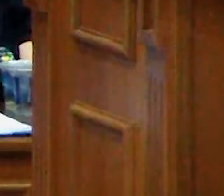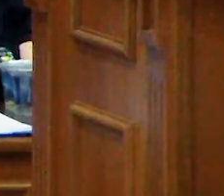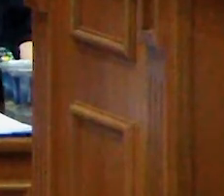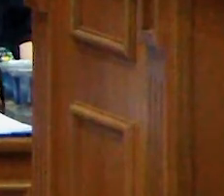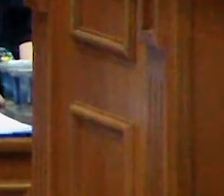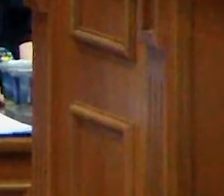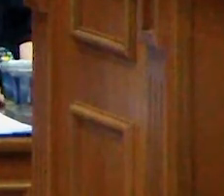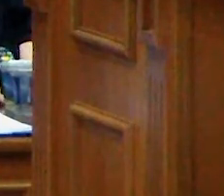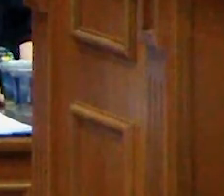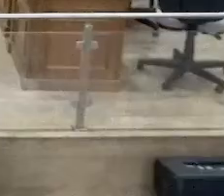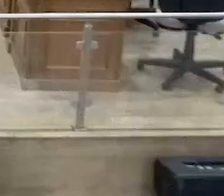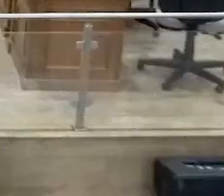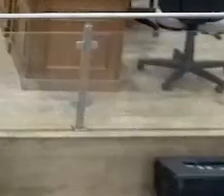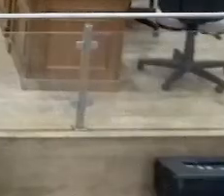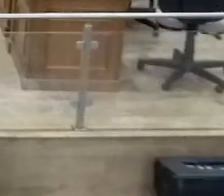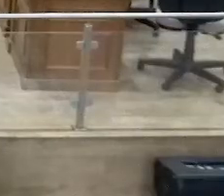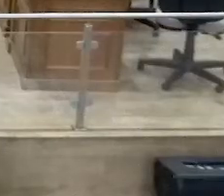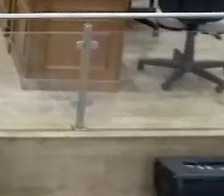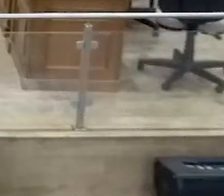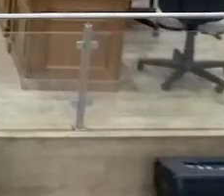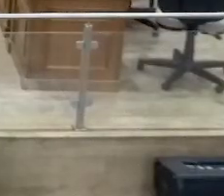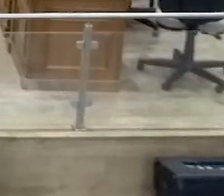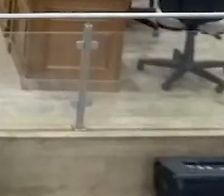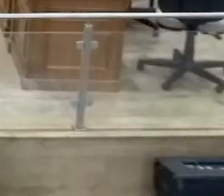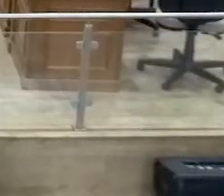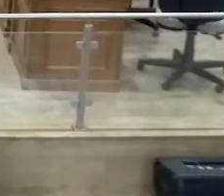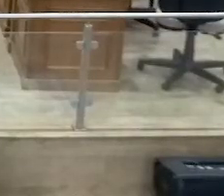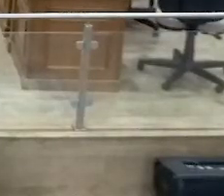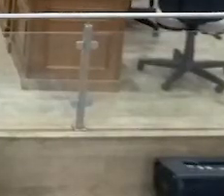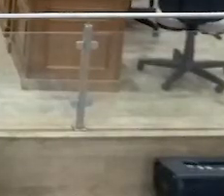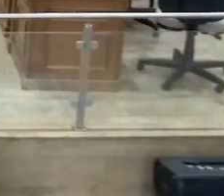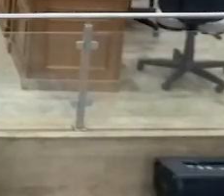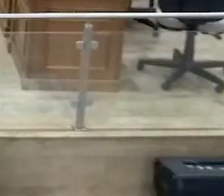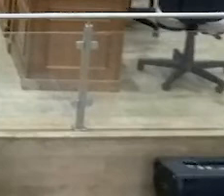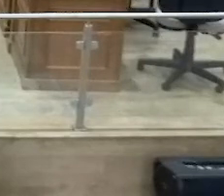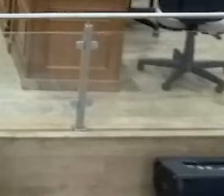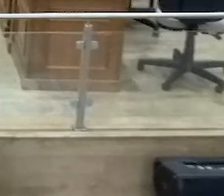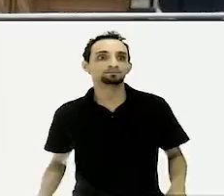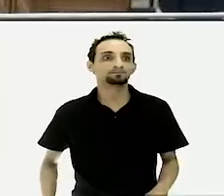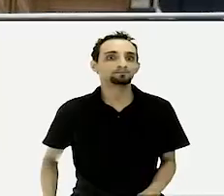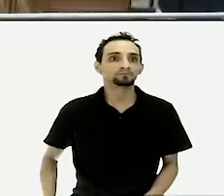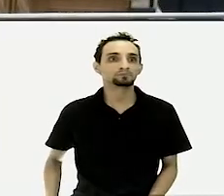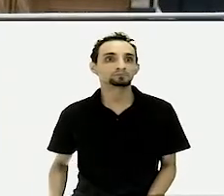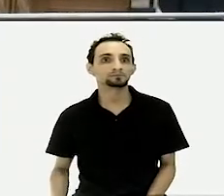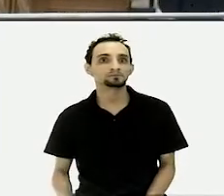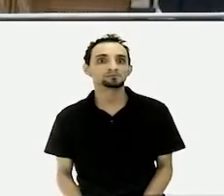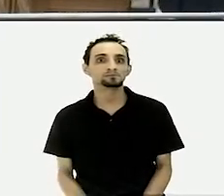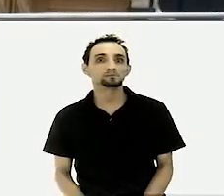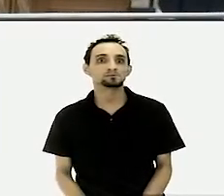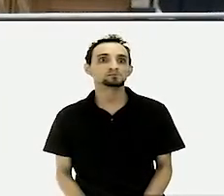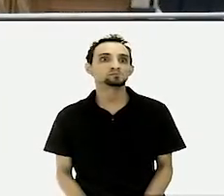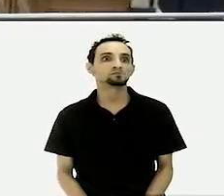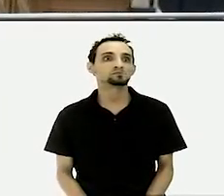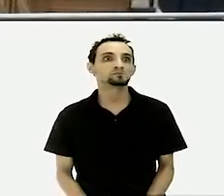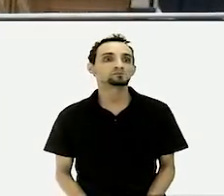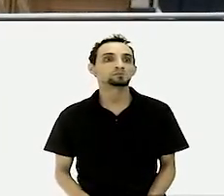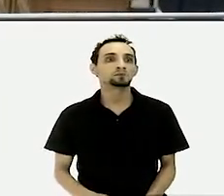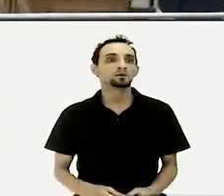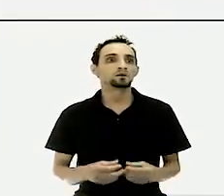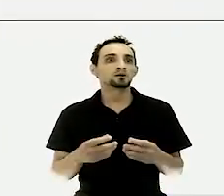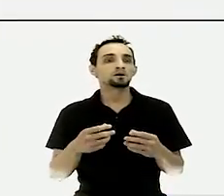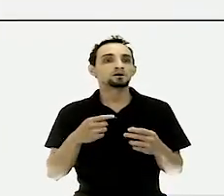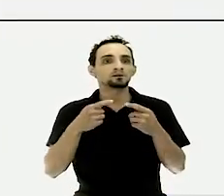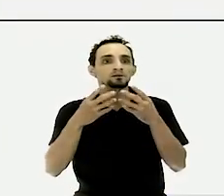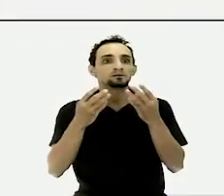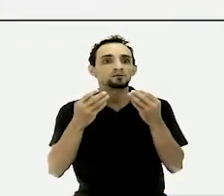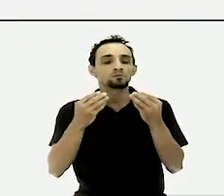entrar... Para comprovar que você estava internado, que você estava com algum problema de ordem de saúde e não pôde comparecer